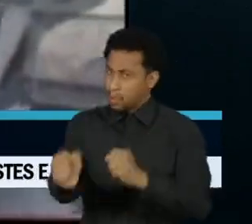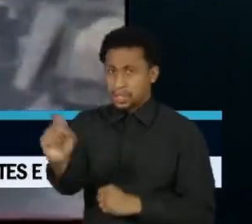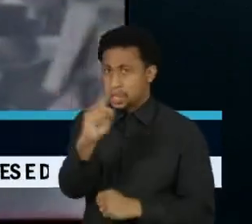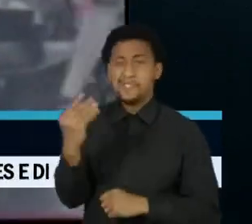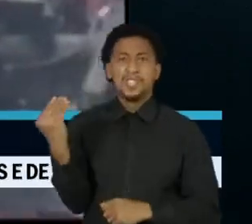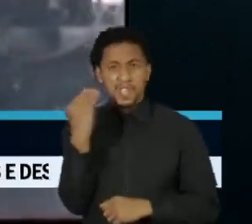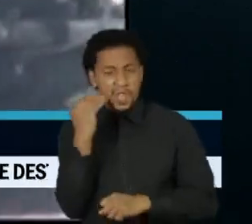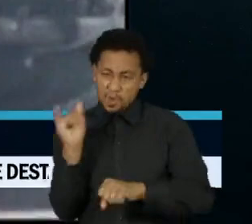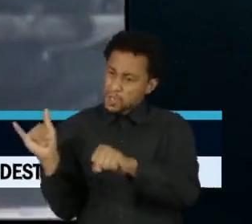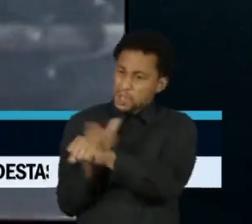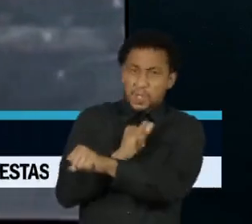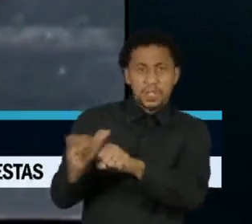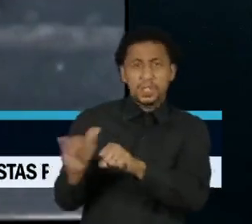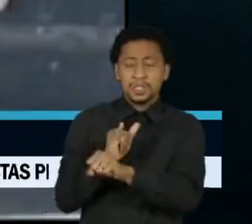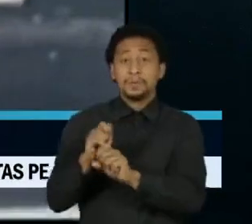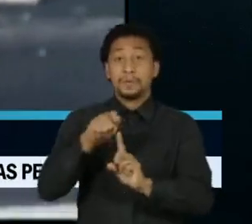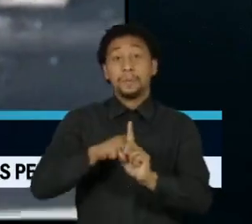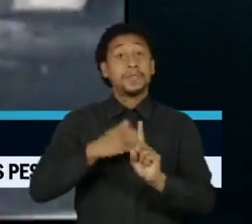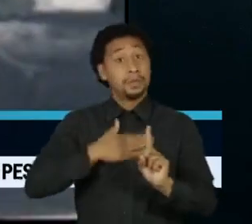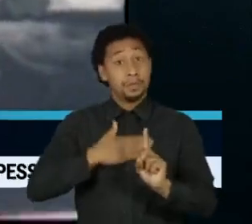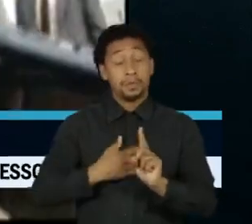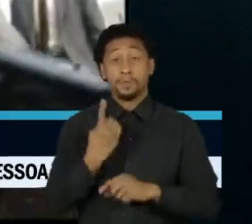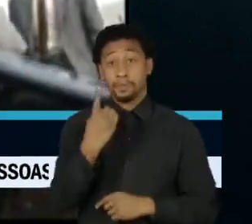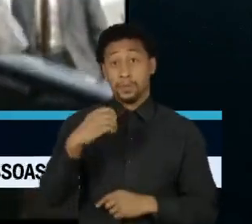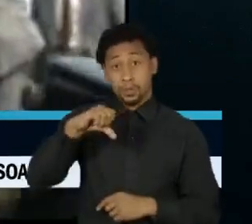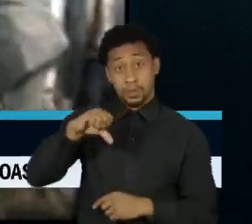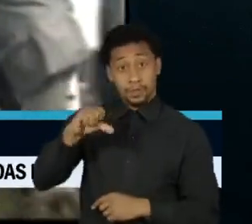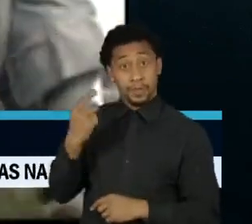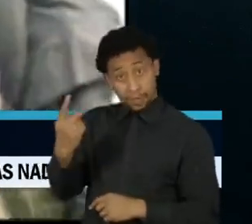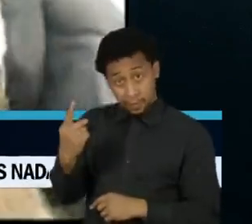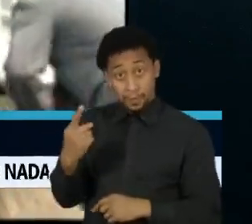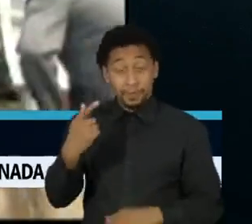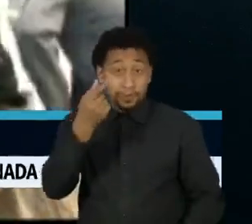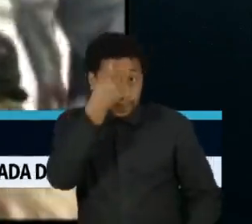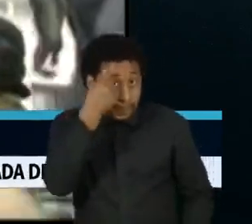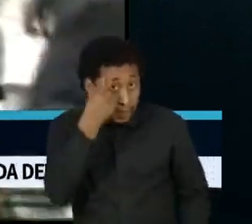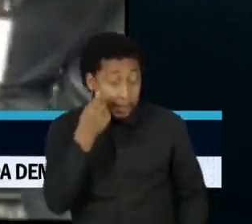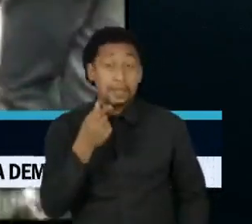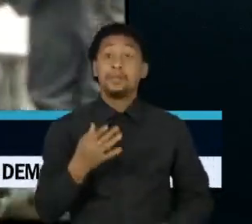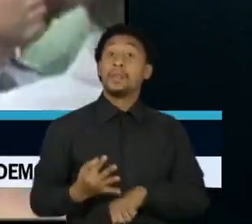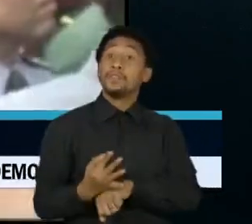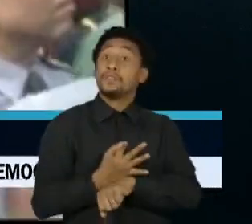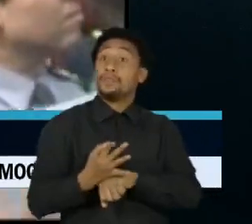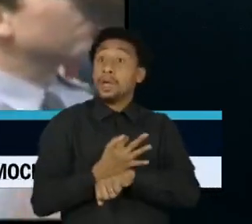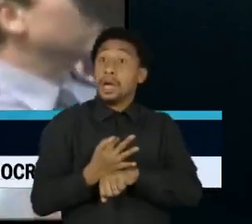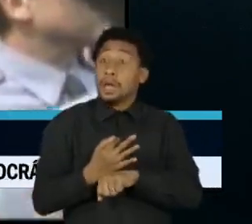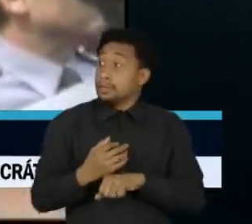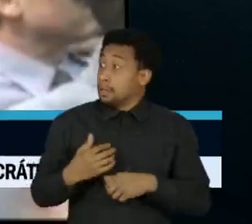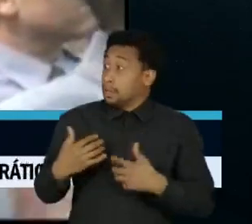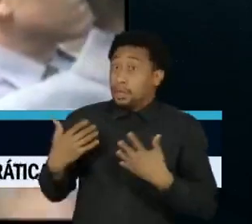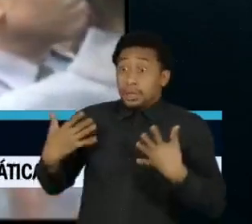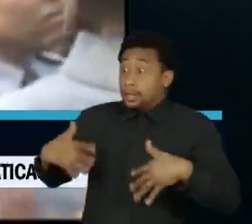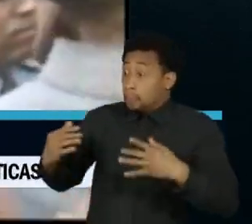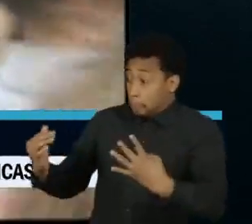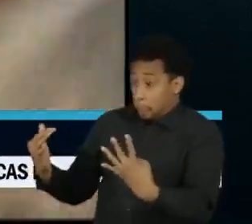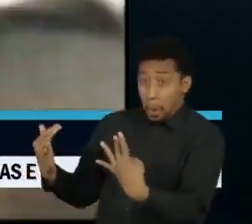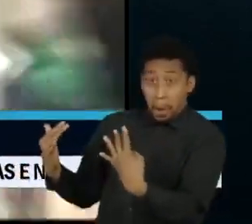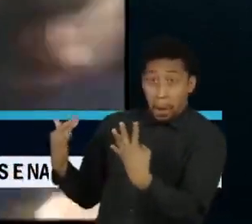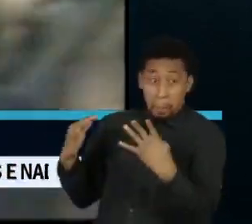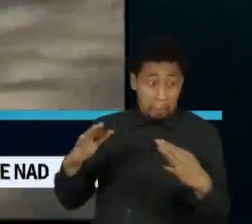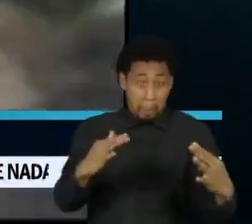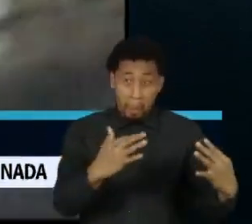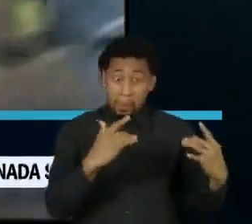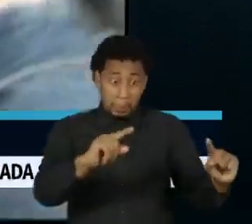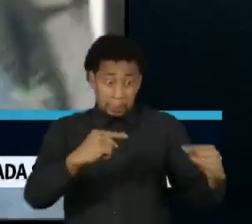Em agosto de 1991, Gorbachev estava de férias e se viu cercado pelos revoltosos. Coube a